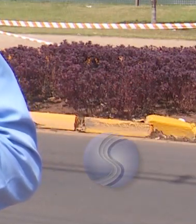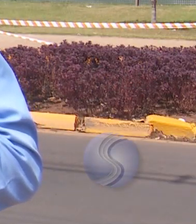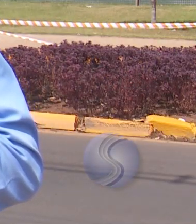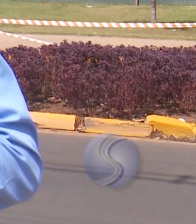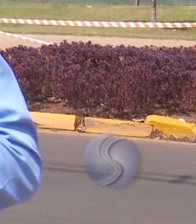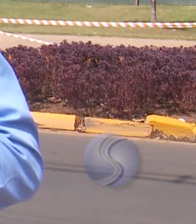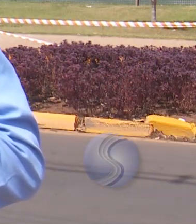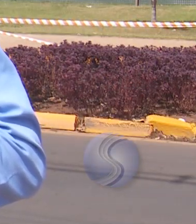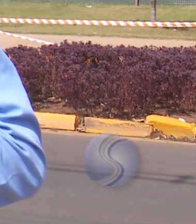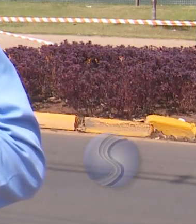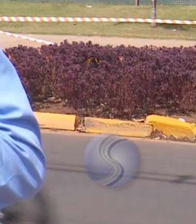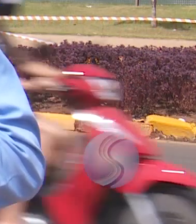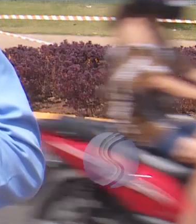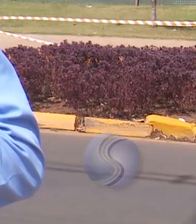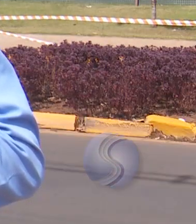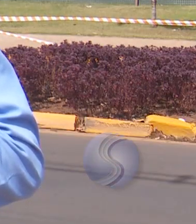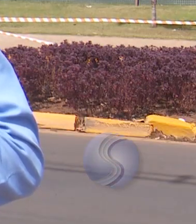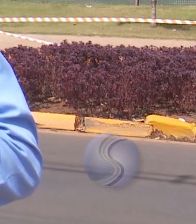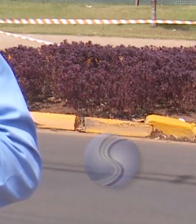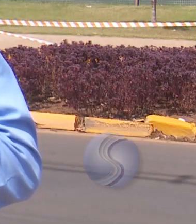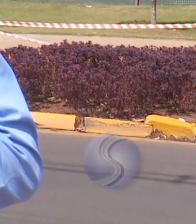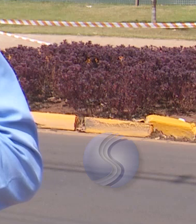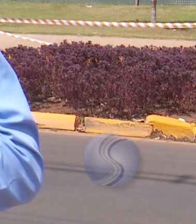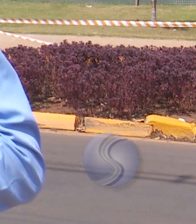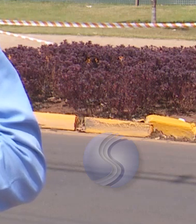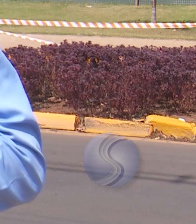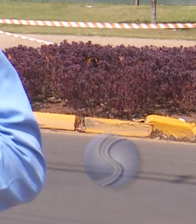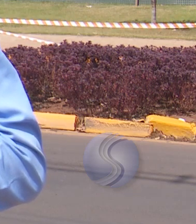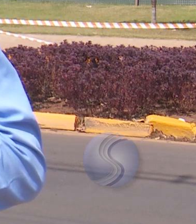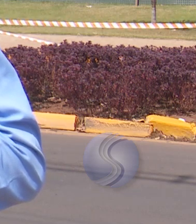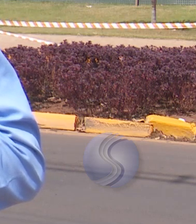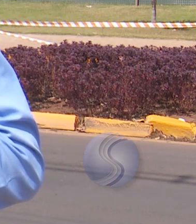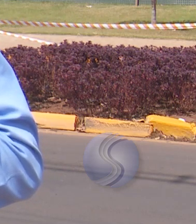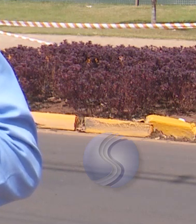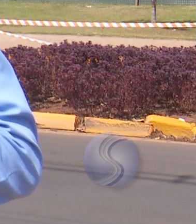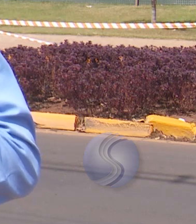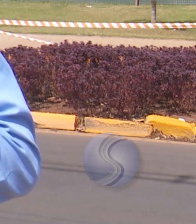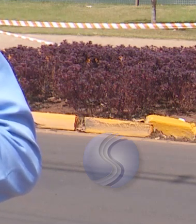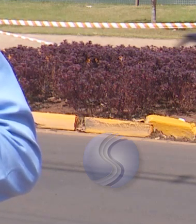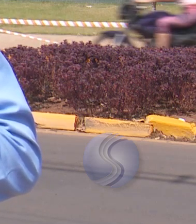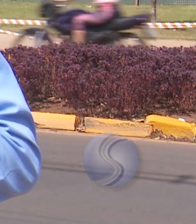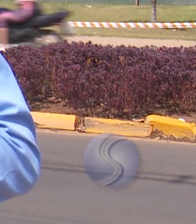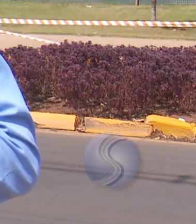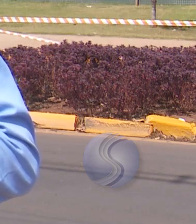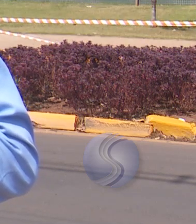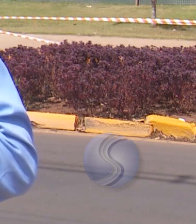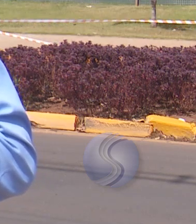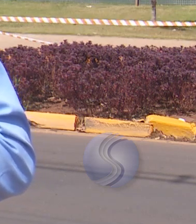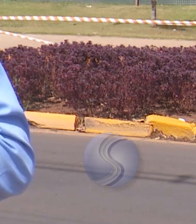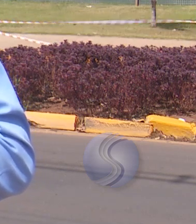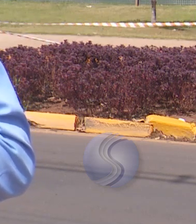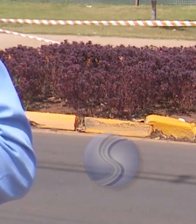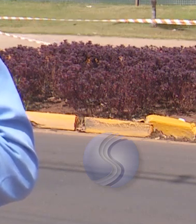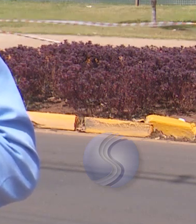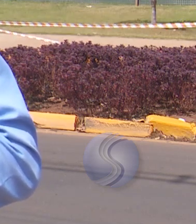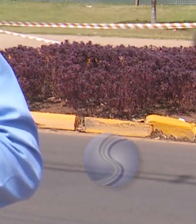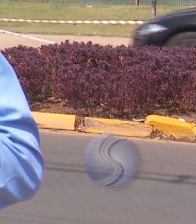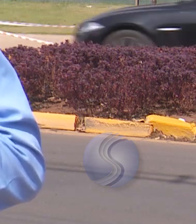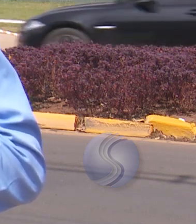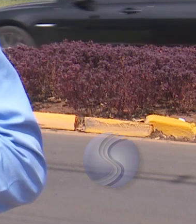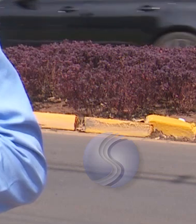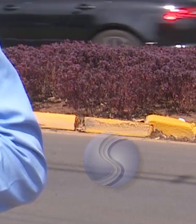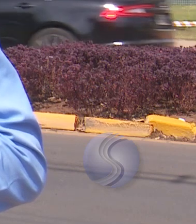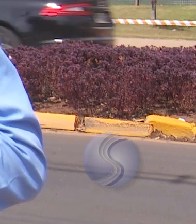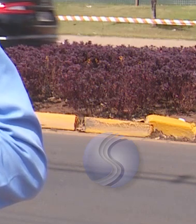46 anos de idade, Eduardo Ribeiro, e uma senhora de 81 anos de idade, que era moradora do bairro São José. O